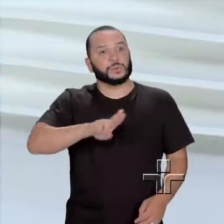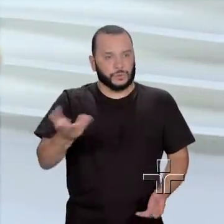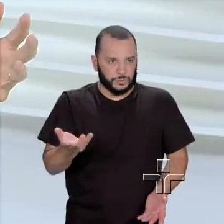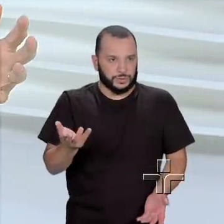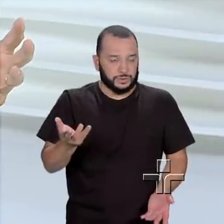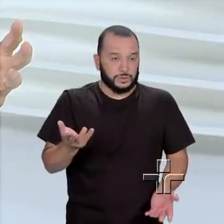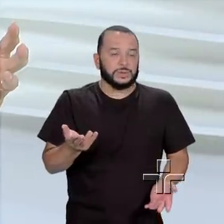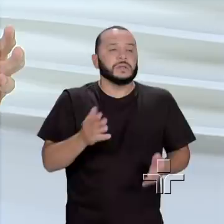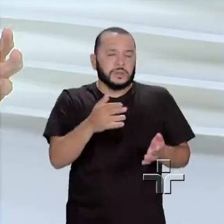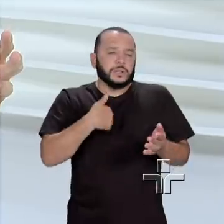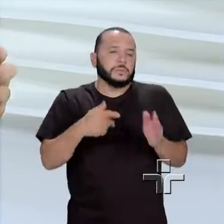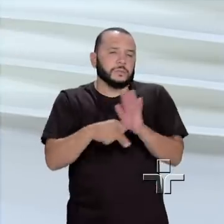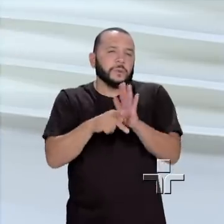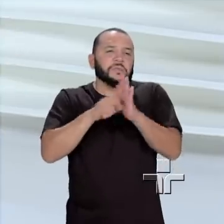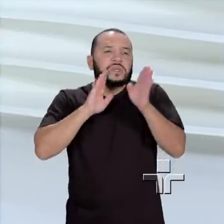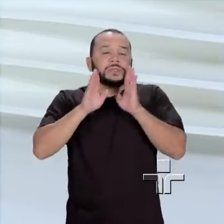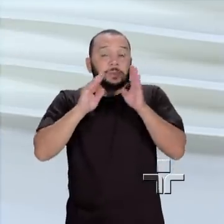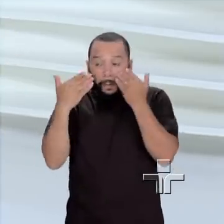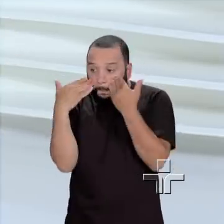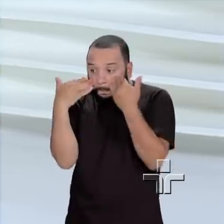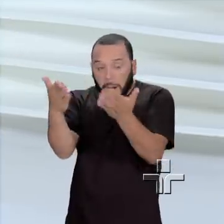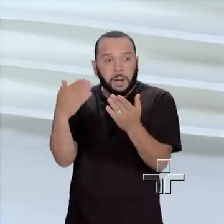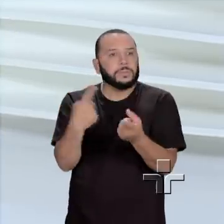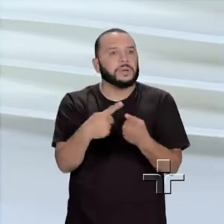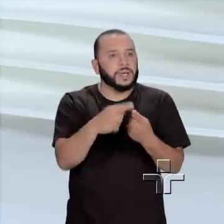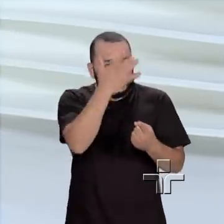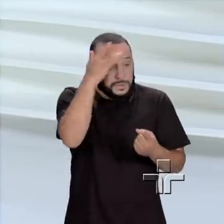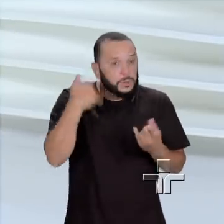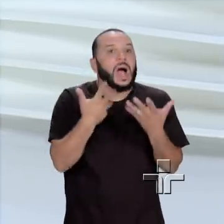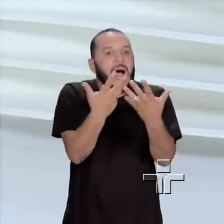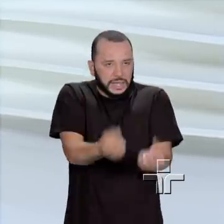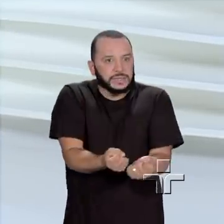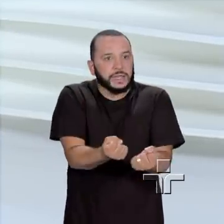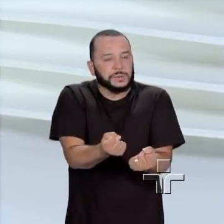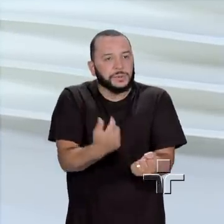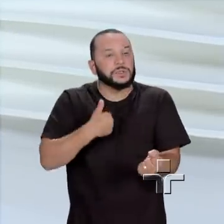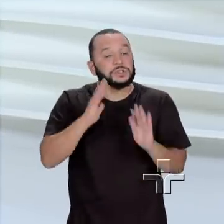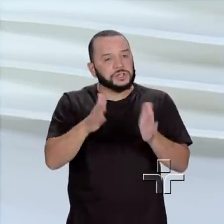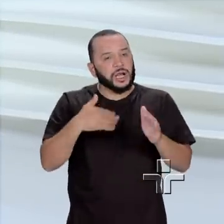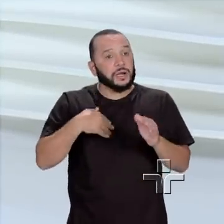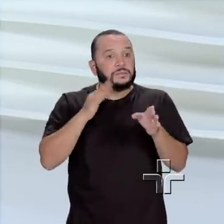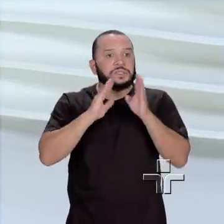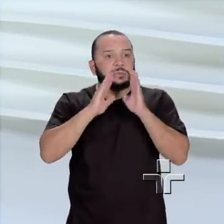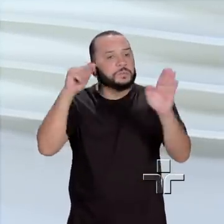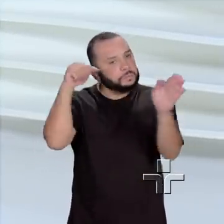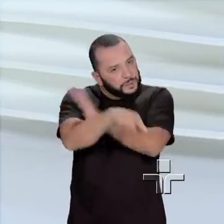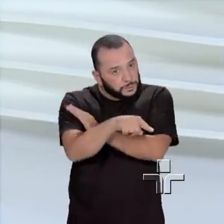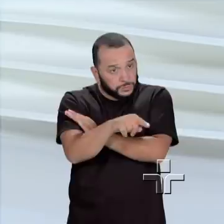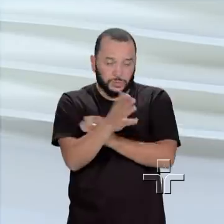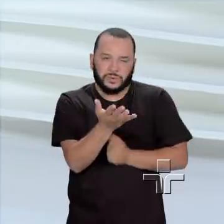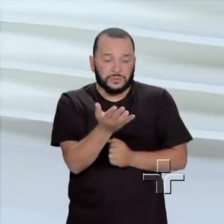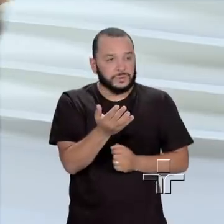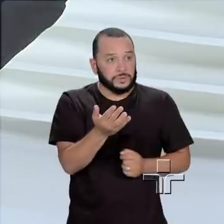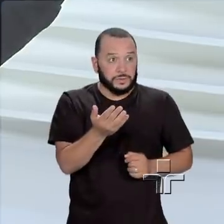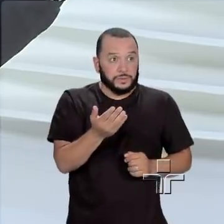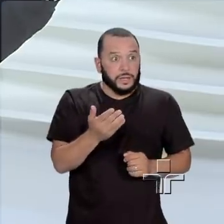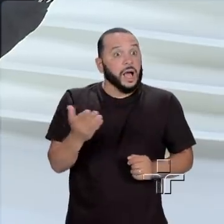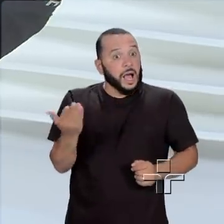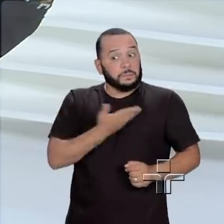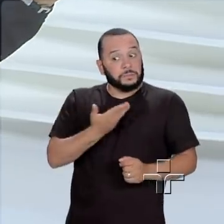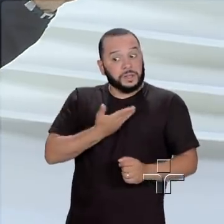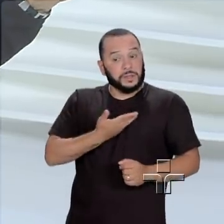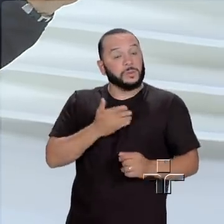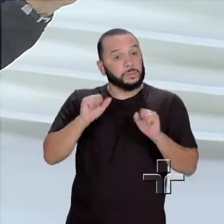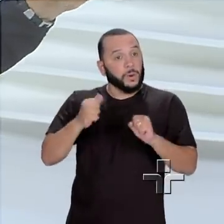está ligado diretamente a isso. Quer dizer, as pessoas aceitaram lá que alguém que é meu amigo pode ver